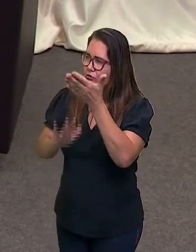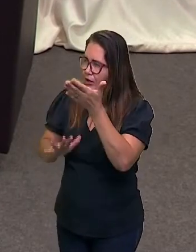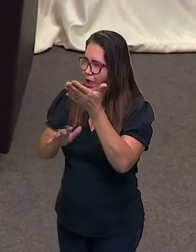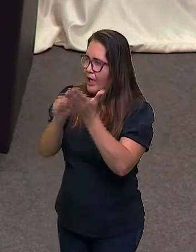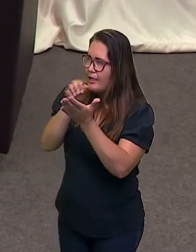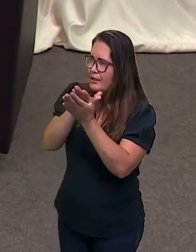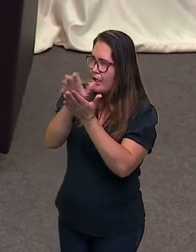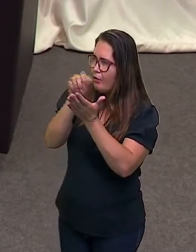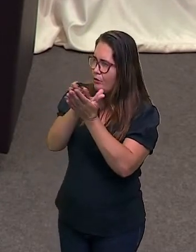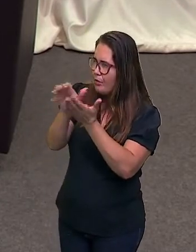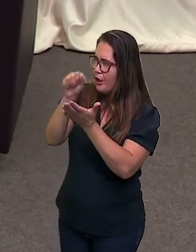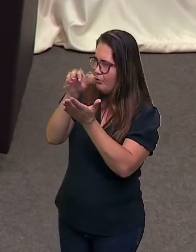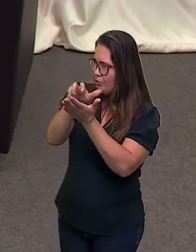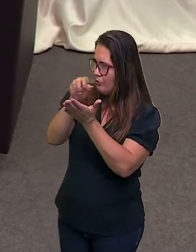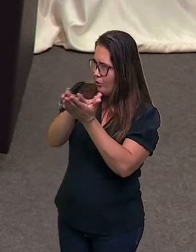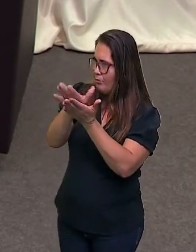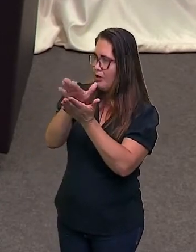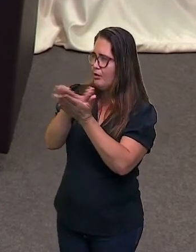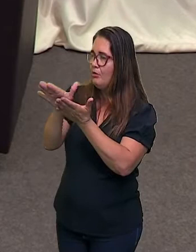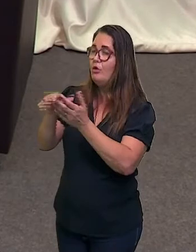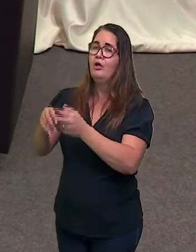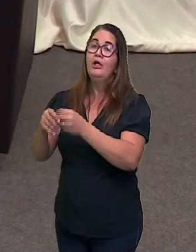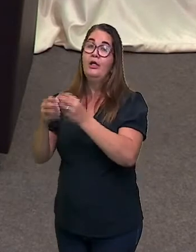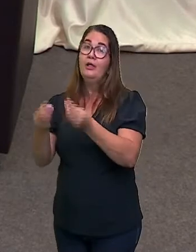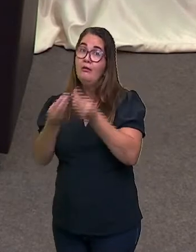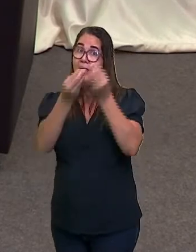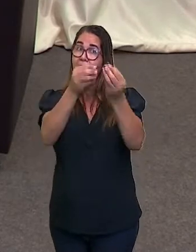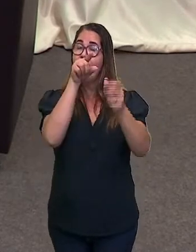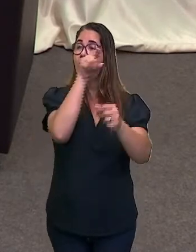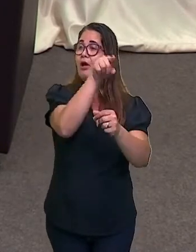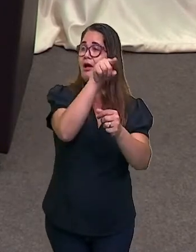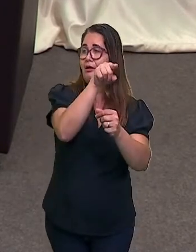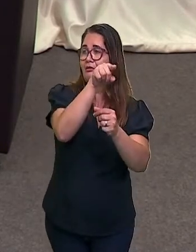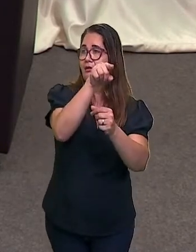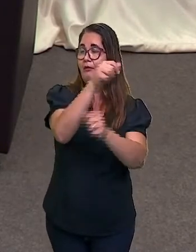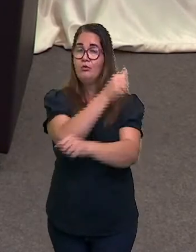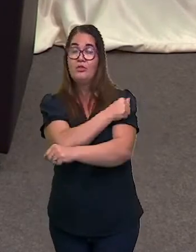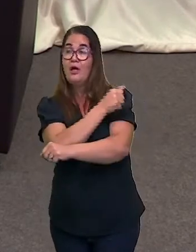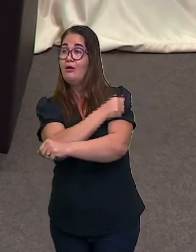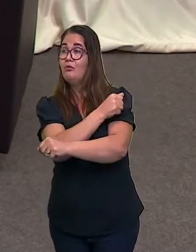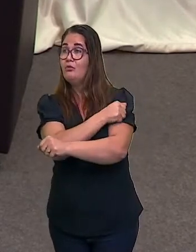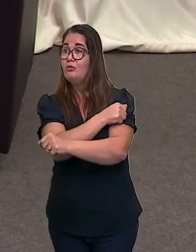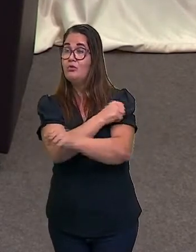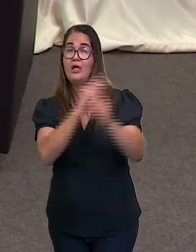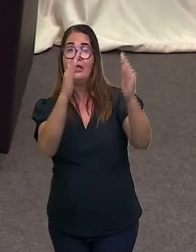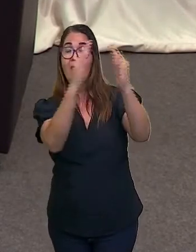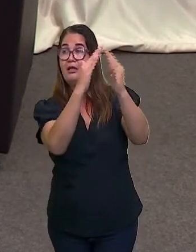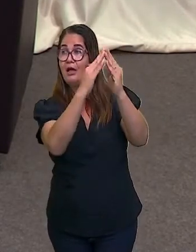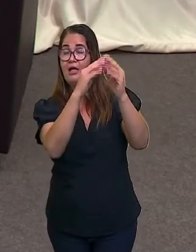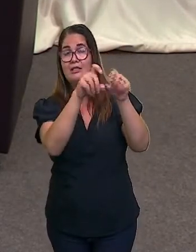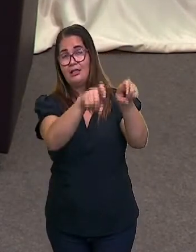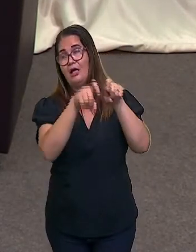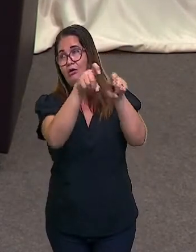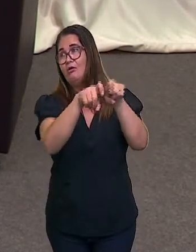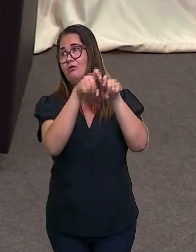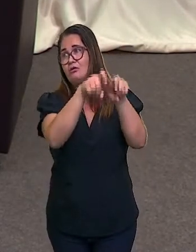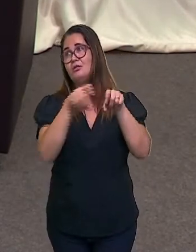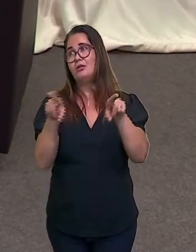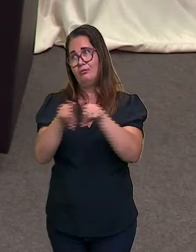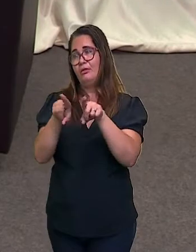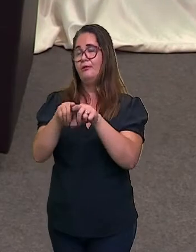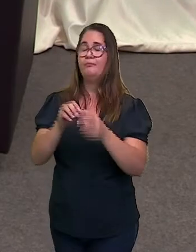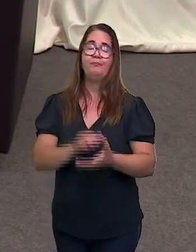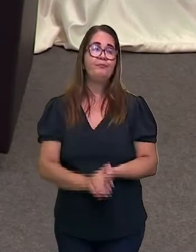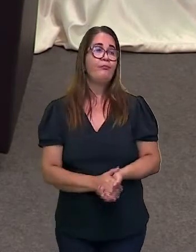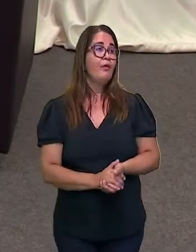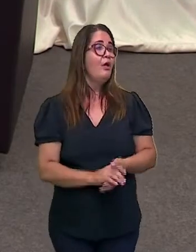caminho da escola até o meu sítio, eu levo essas atividades e entrego para eles em casa.